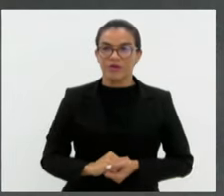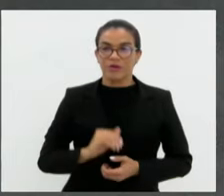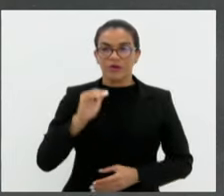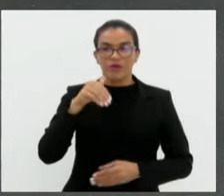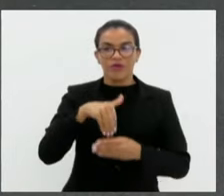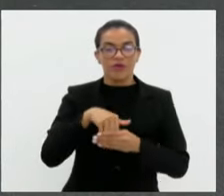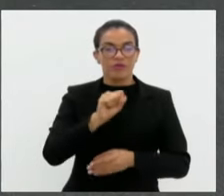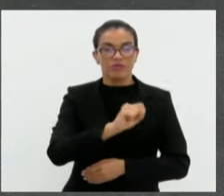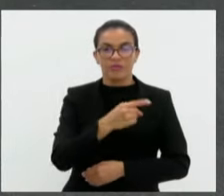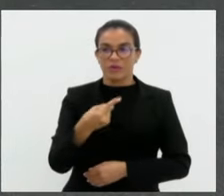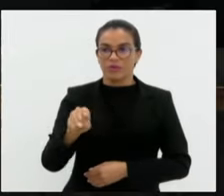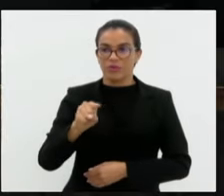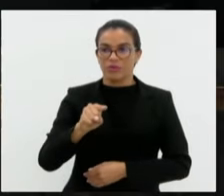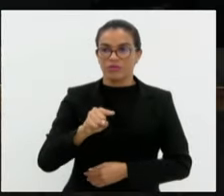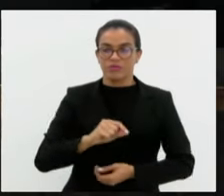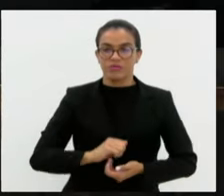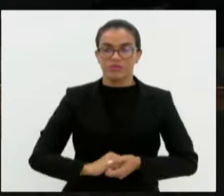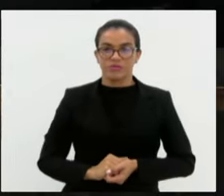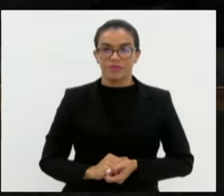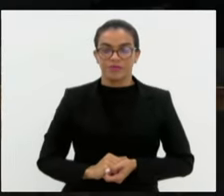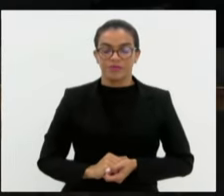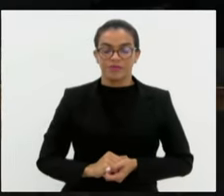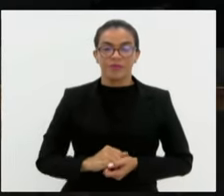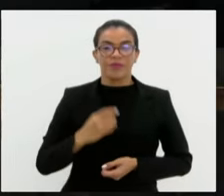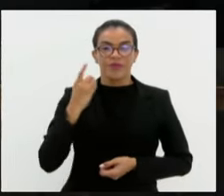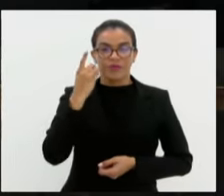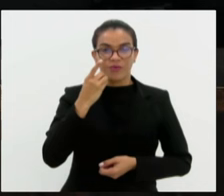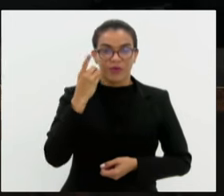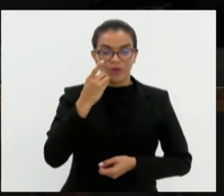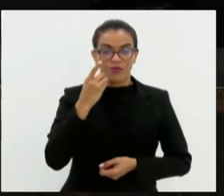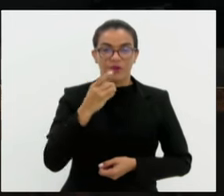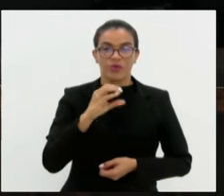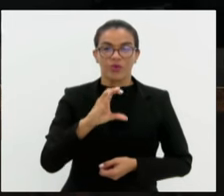Voto não, presidente. Obrigado. Deputado Vinícius Cozolino.